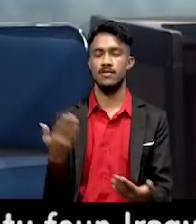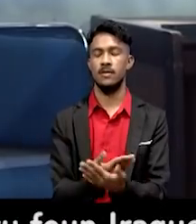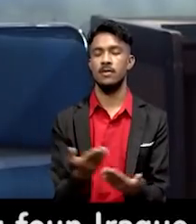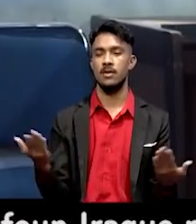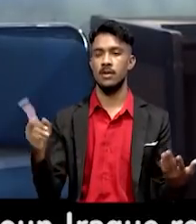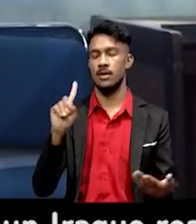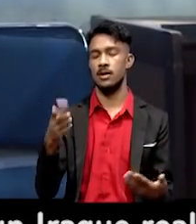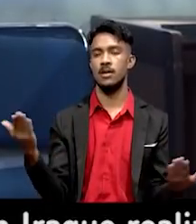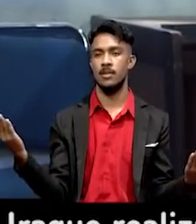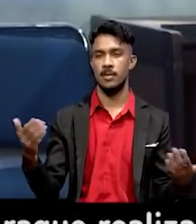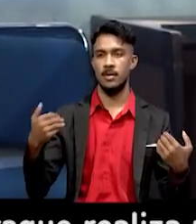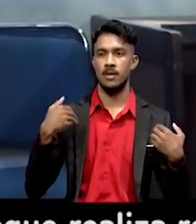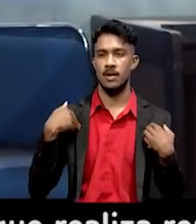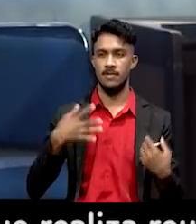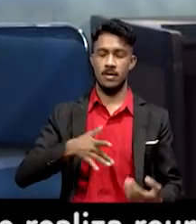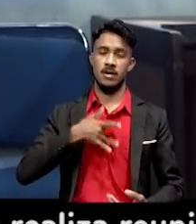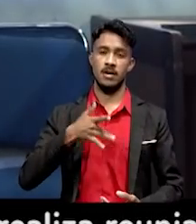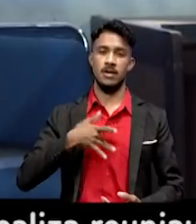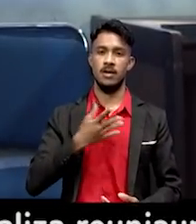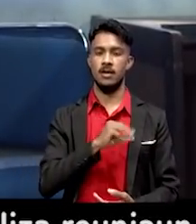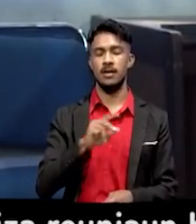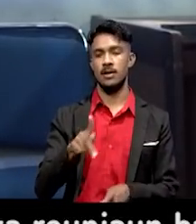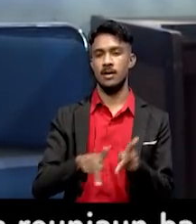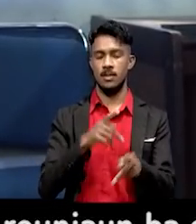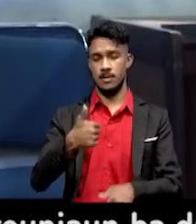iha integridade pessoal